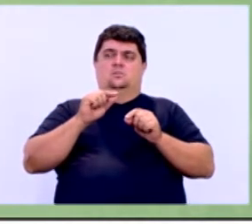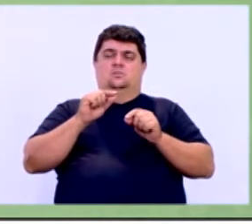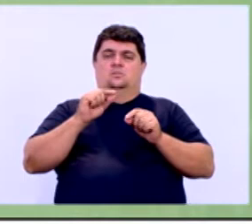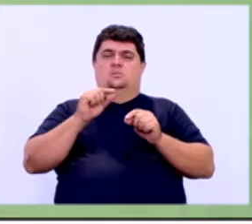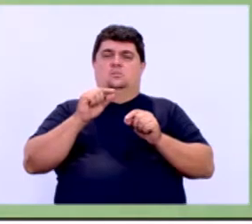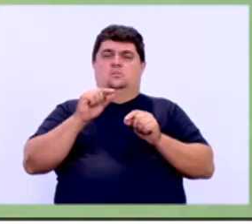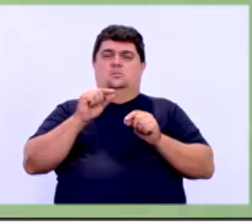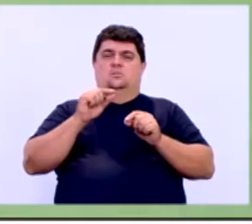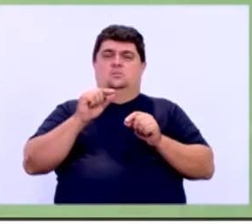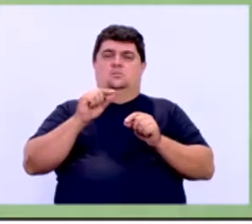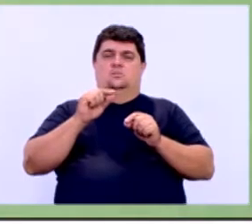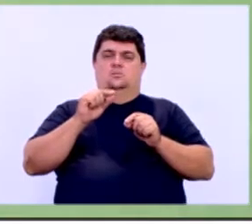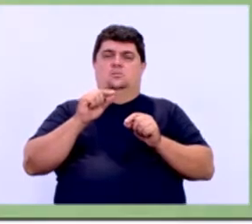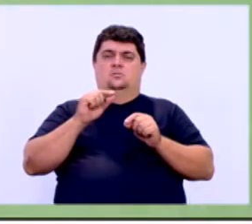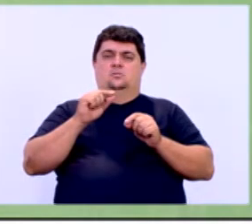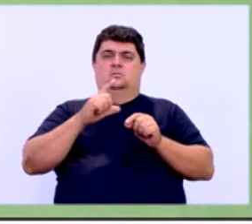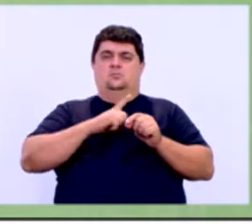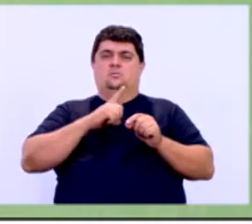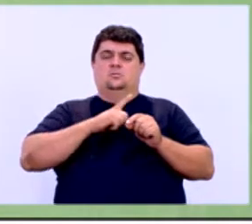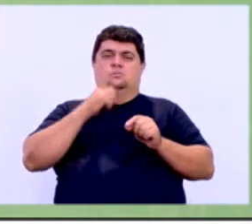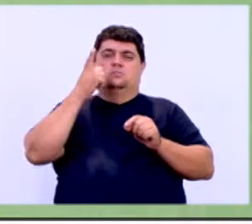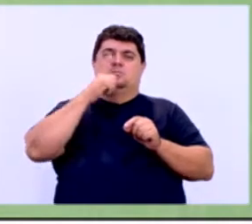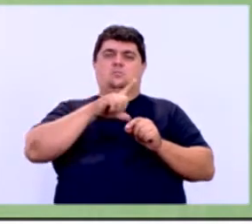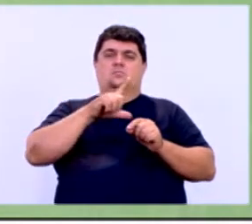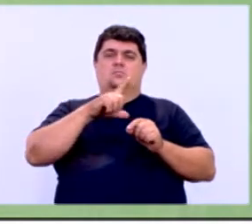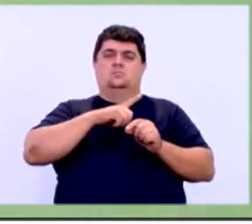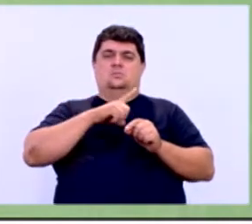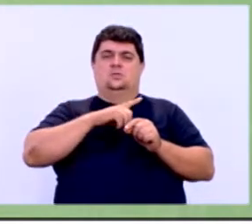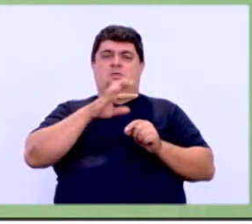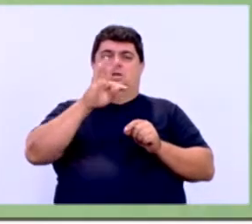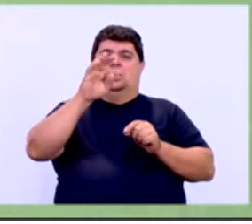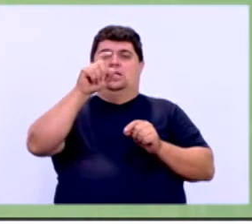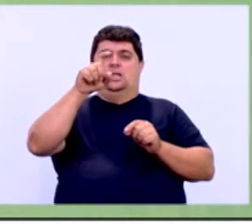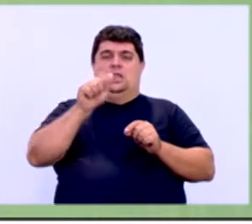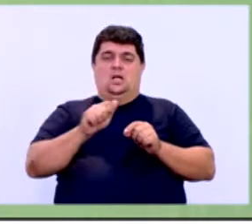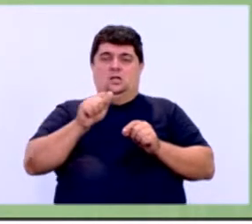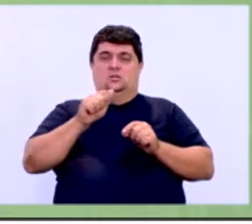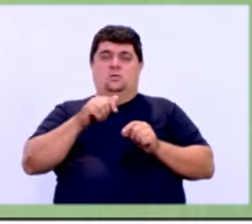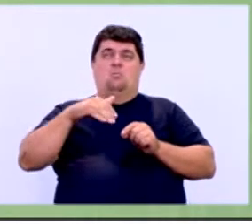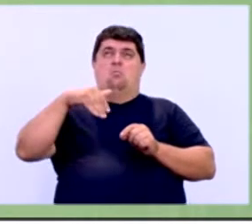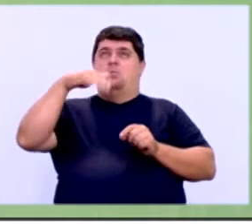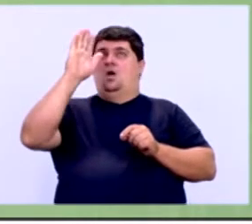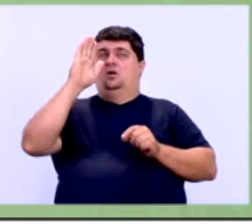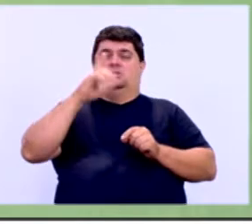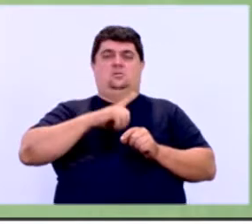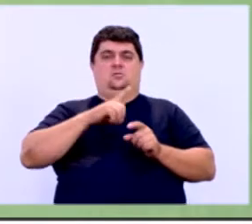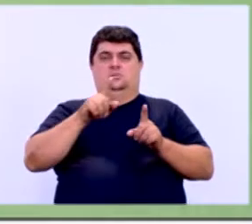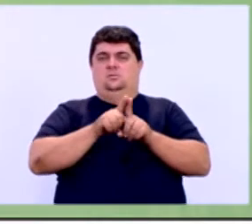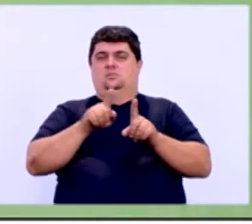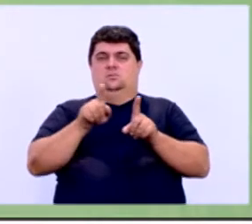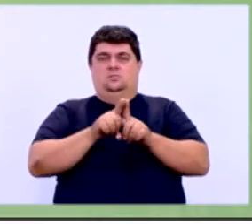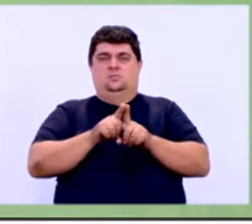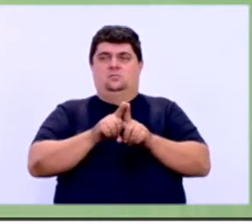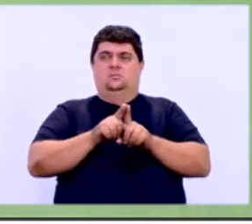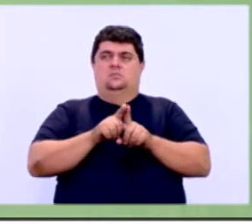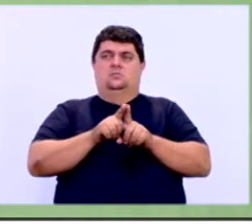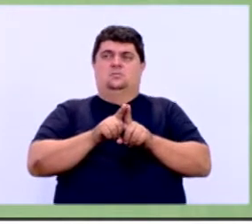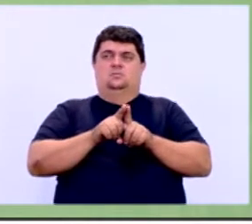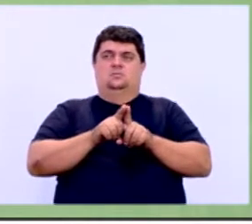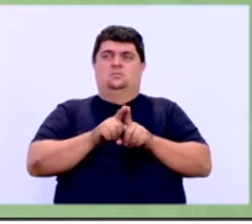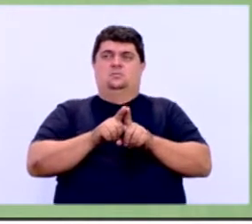né? E consequentemente, né, as taxas de juros são mais altas, que o professor Igor tinha